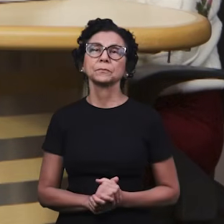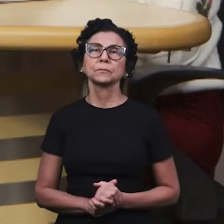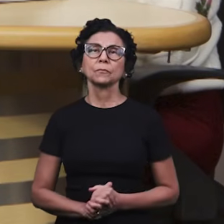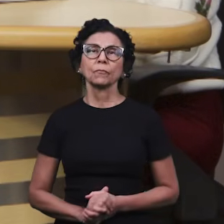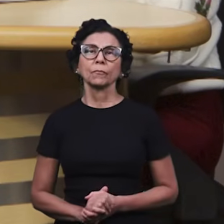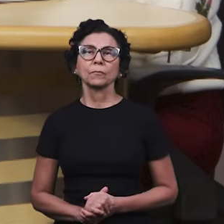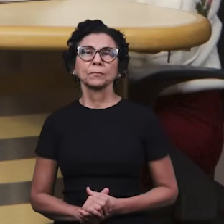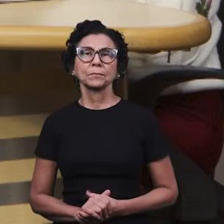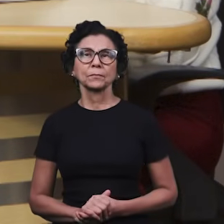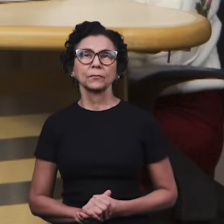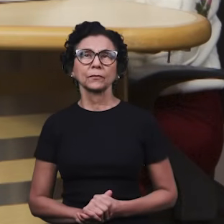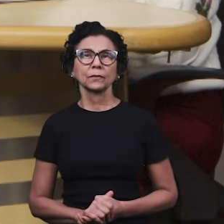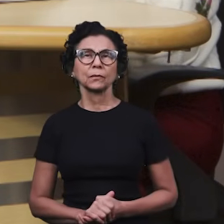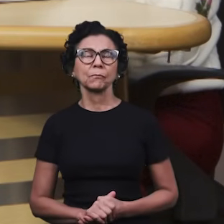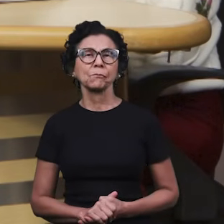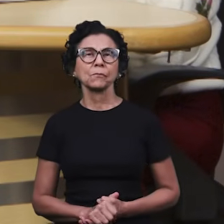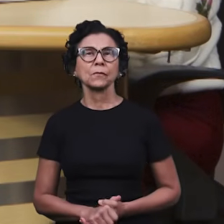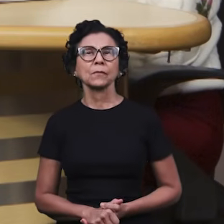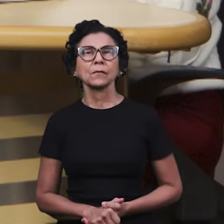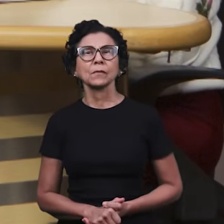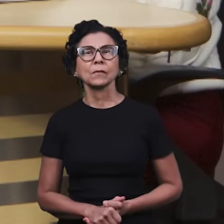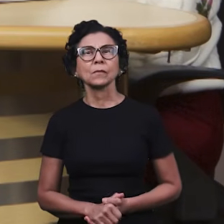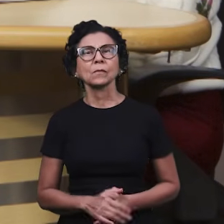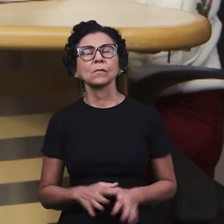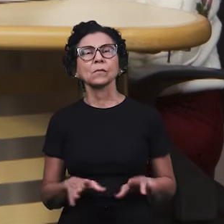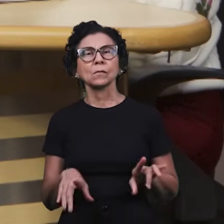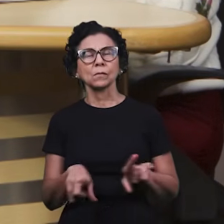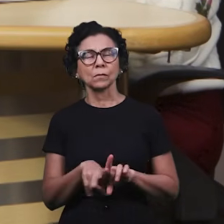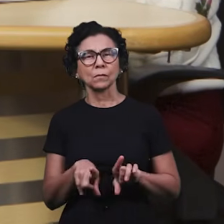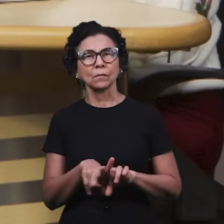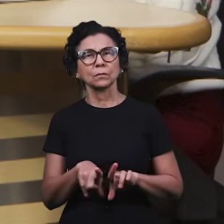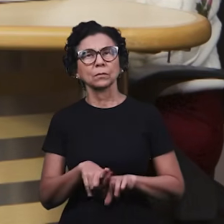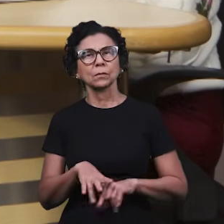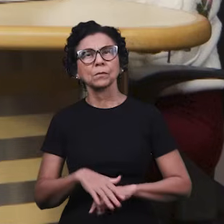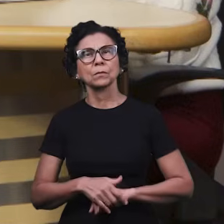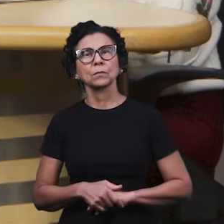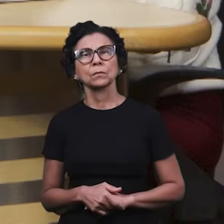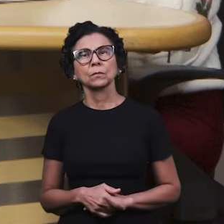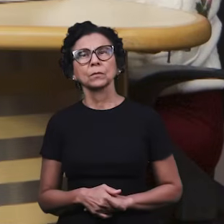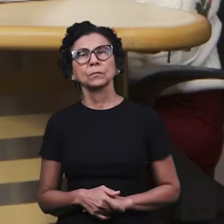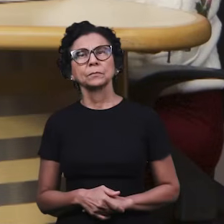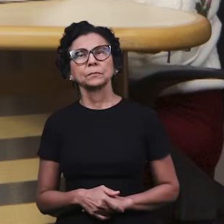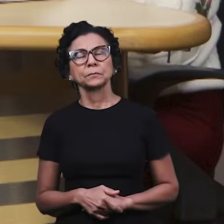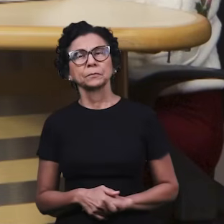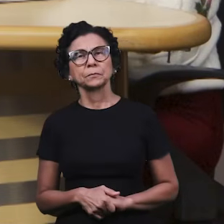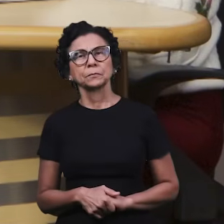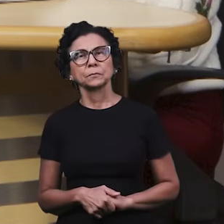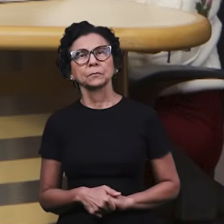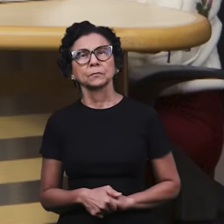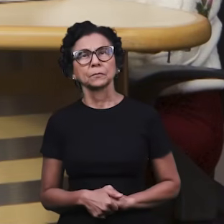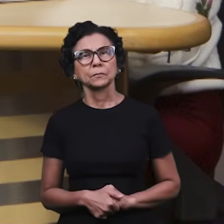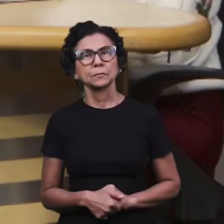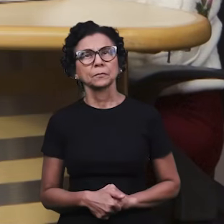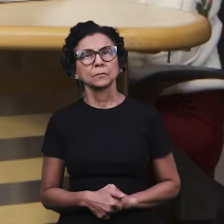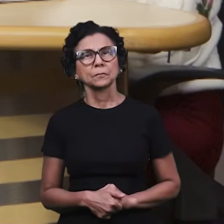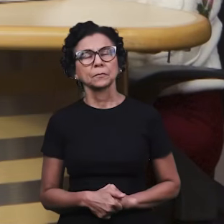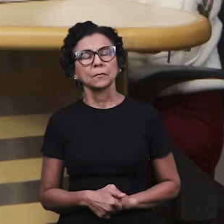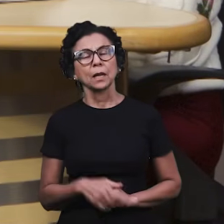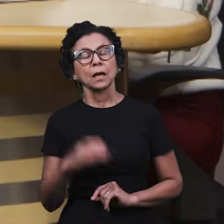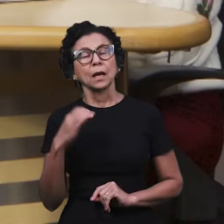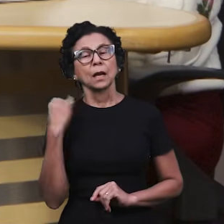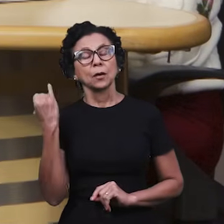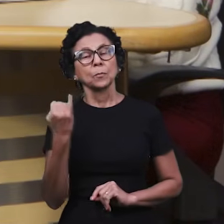disponível, traduzido para outros idiomas e pode fazer parte não só da aula específica, mas